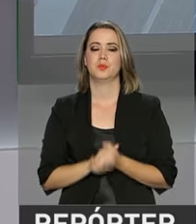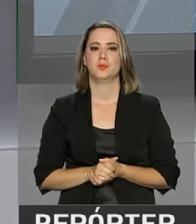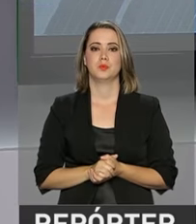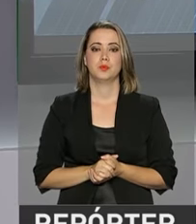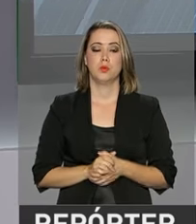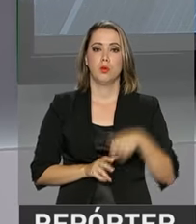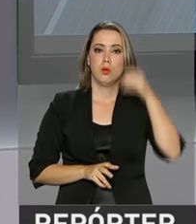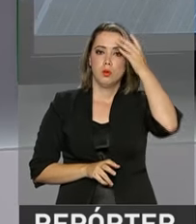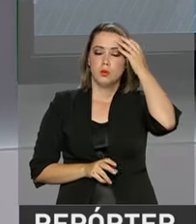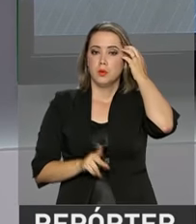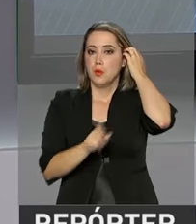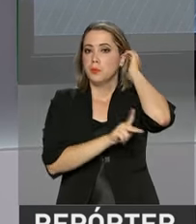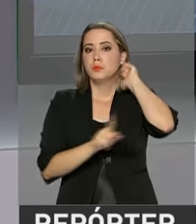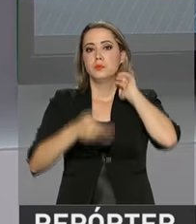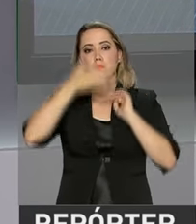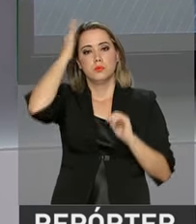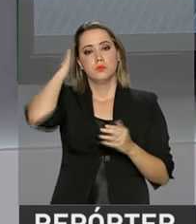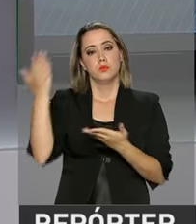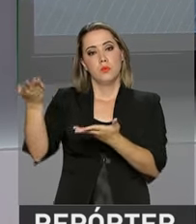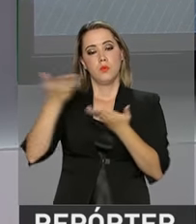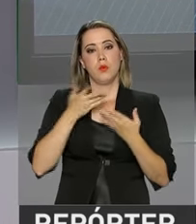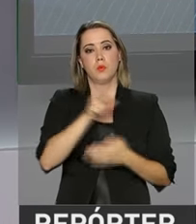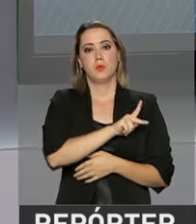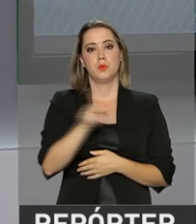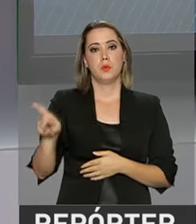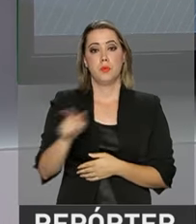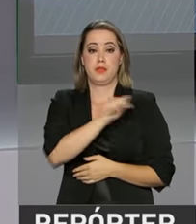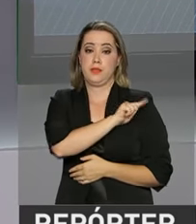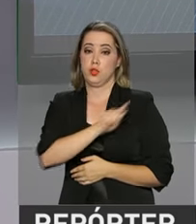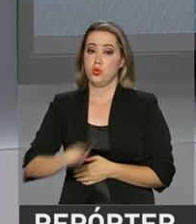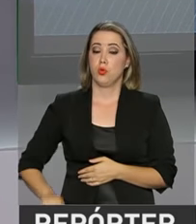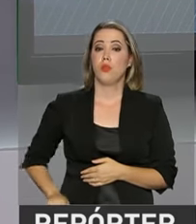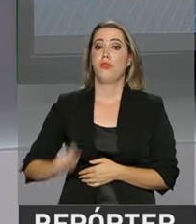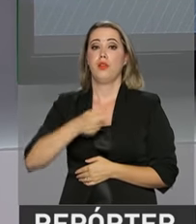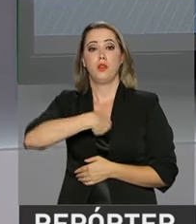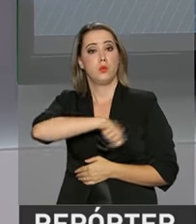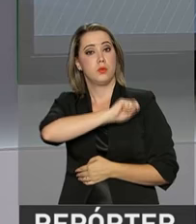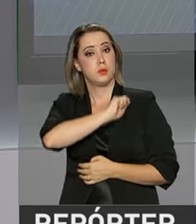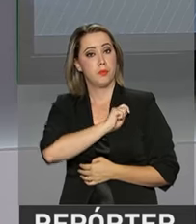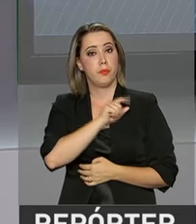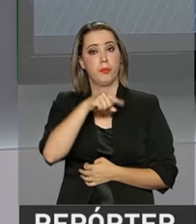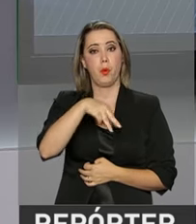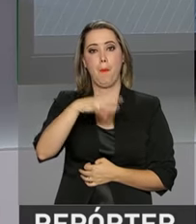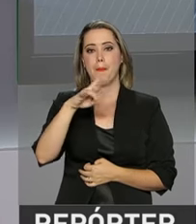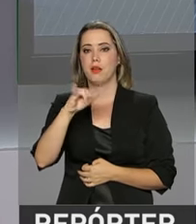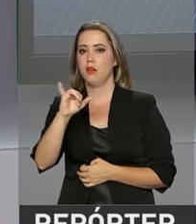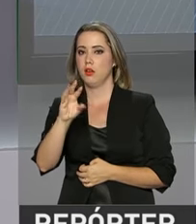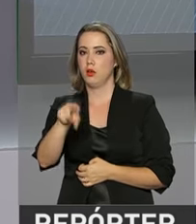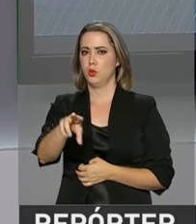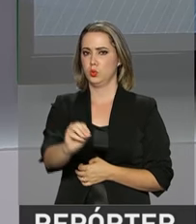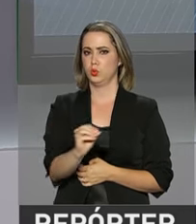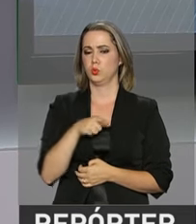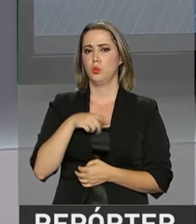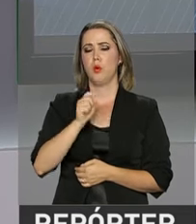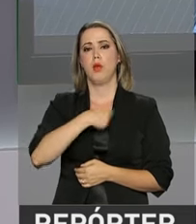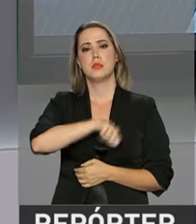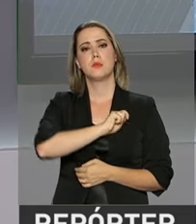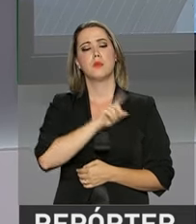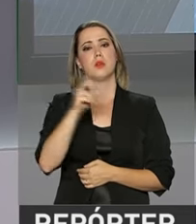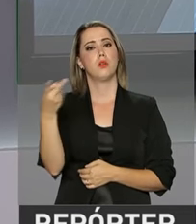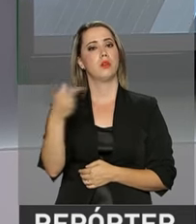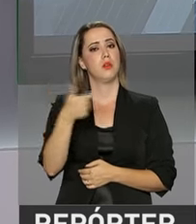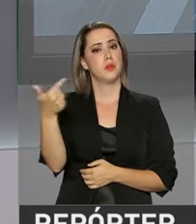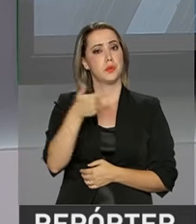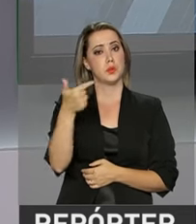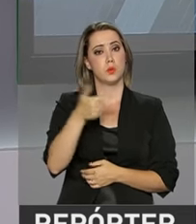o presidente michel temer recebeu o presidente de governo espanhol mariano rajoy nesta segunda feira a espanha é o segundo país